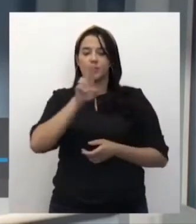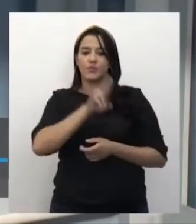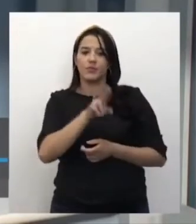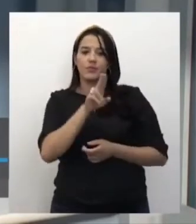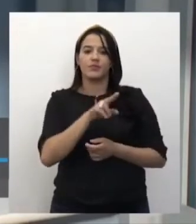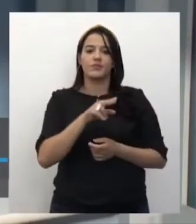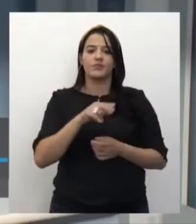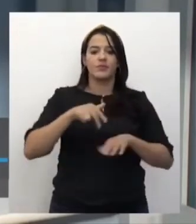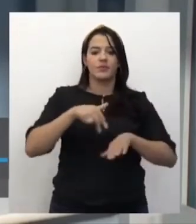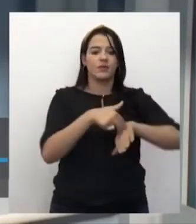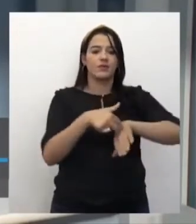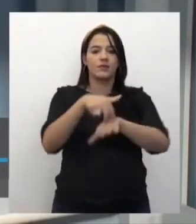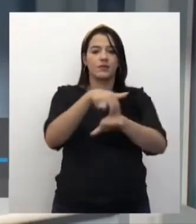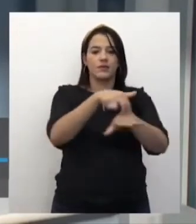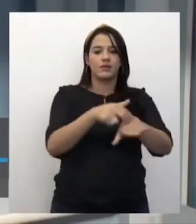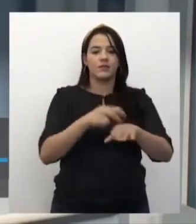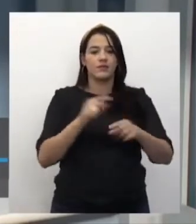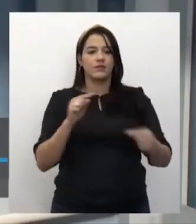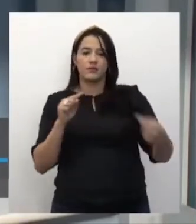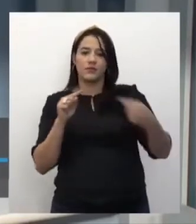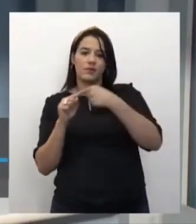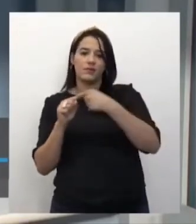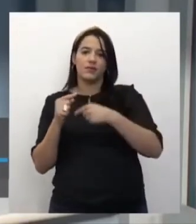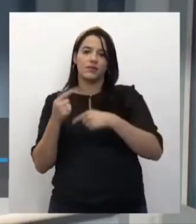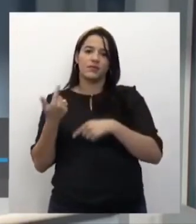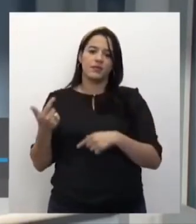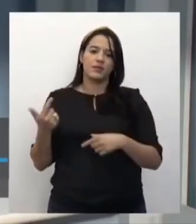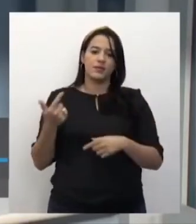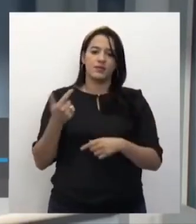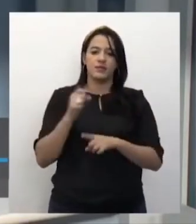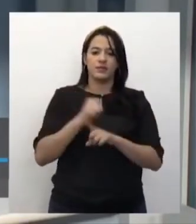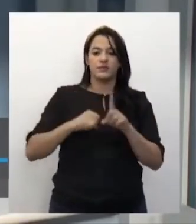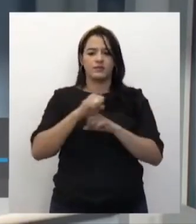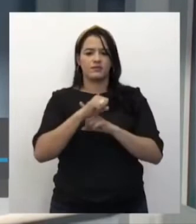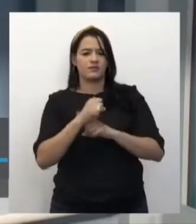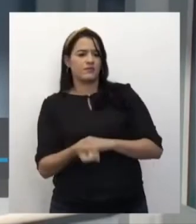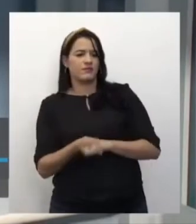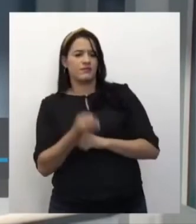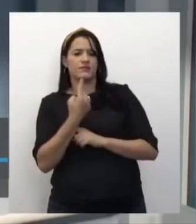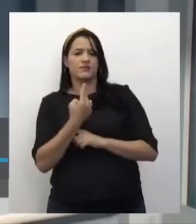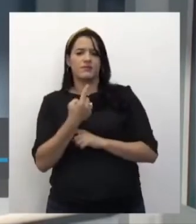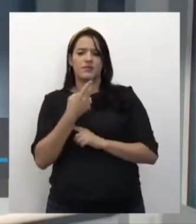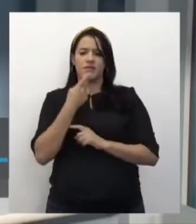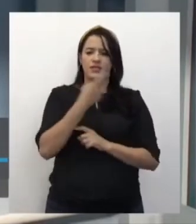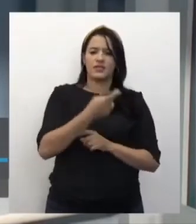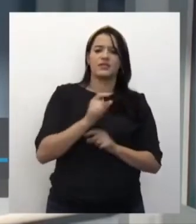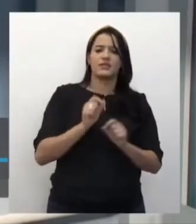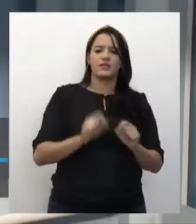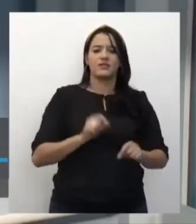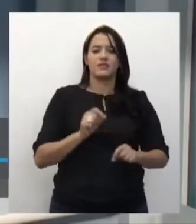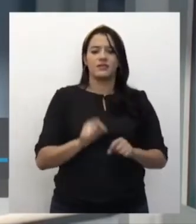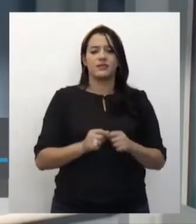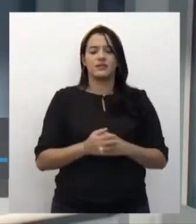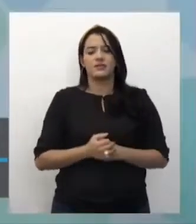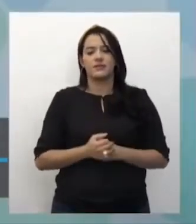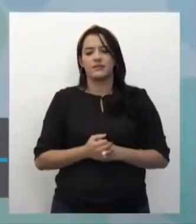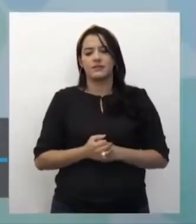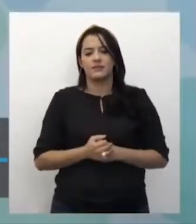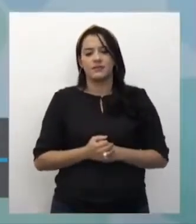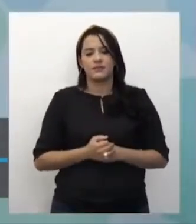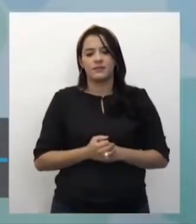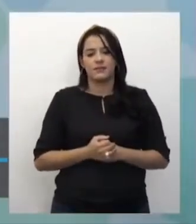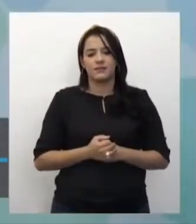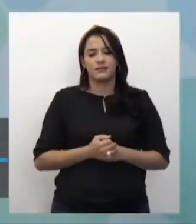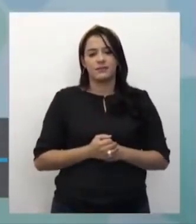mundo do surf que era inadequado ou vice-versa, aí o pessoal ficou assim, o que o Leandro está falando? Eu acho